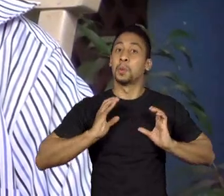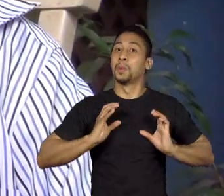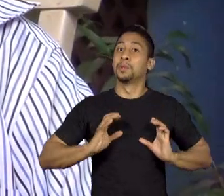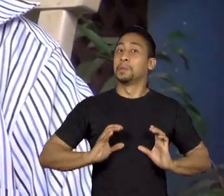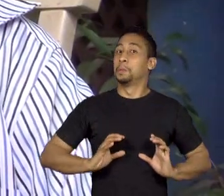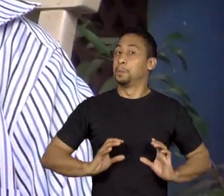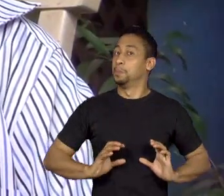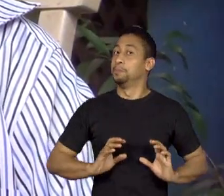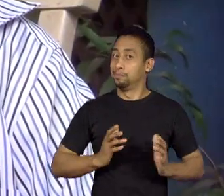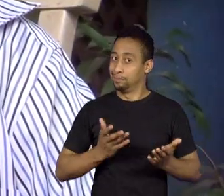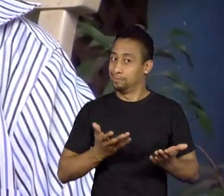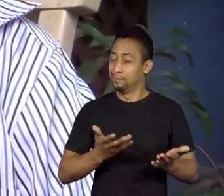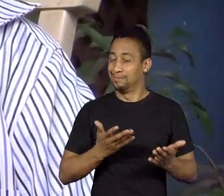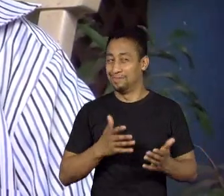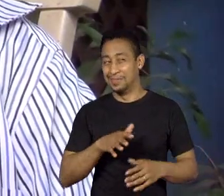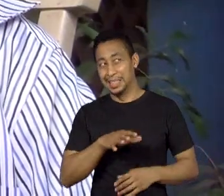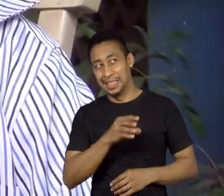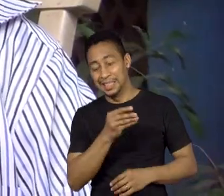meio